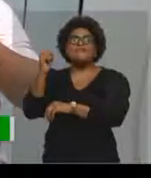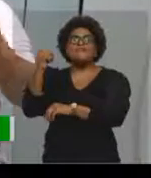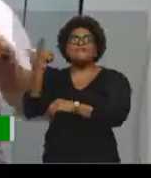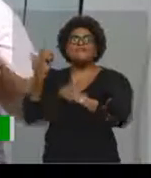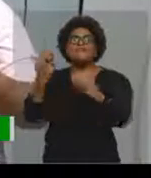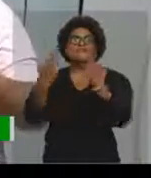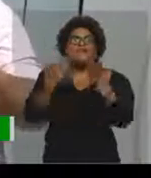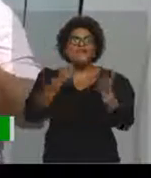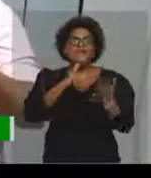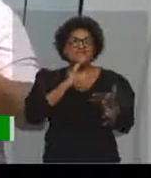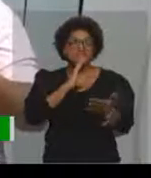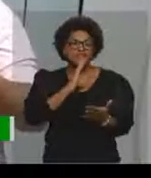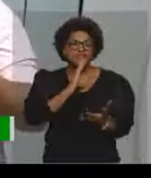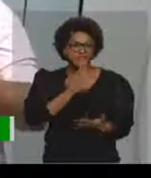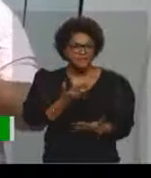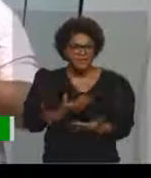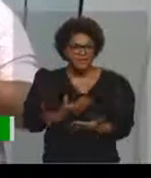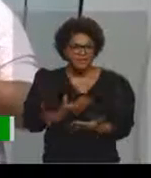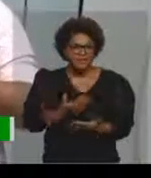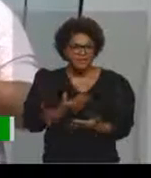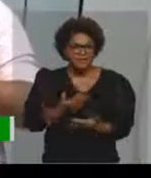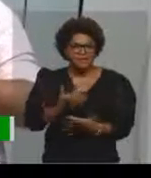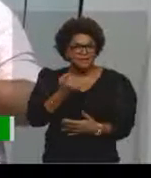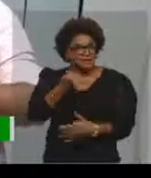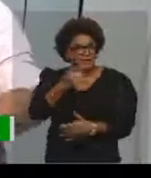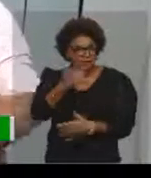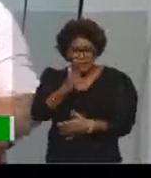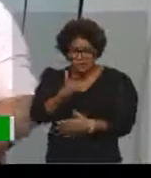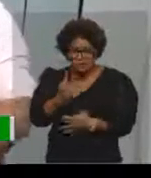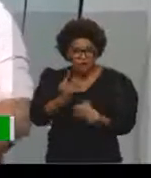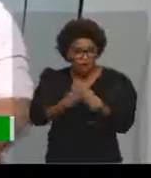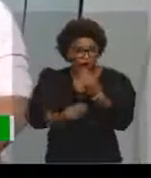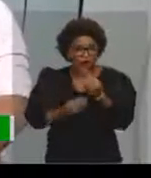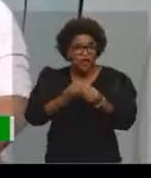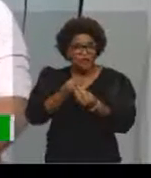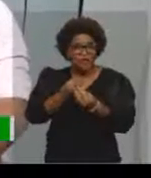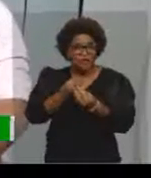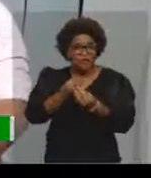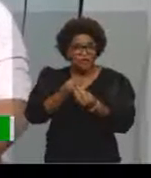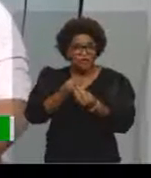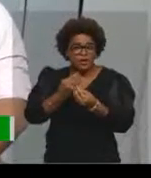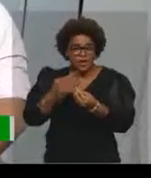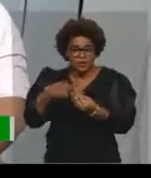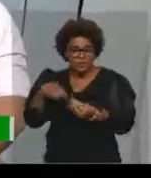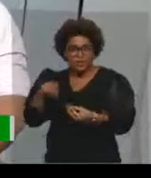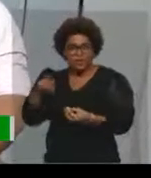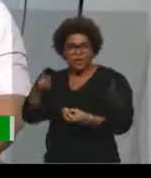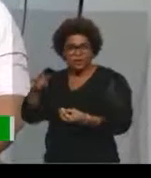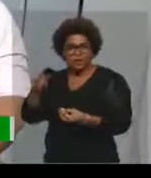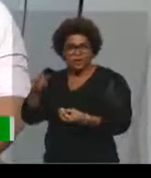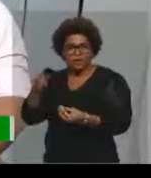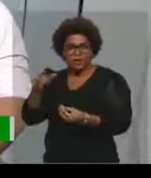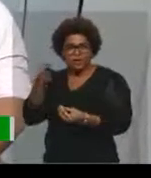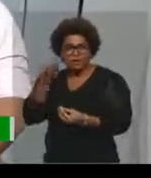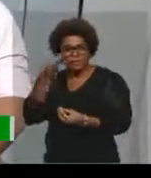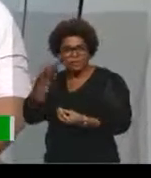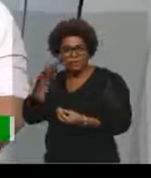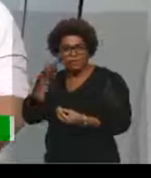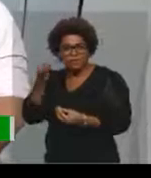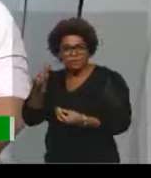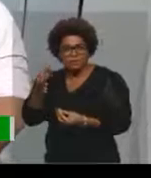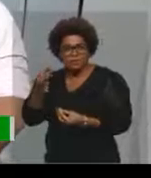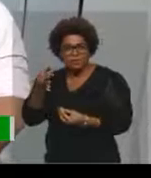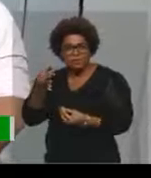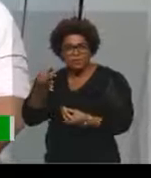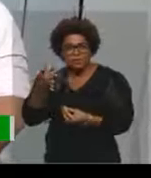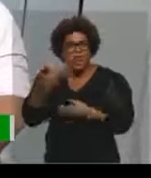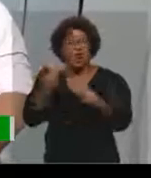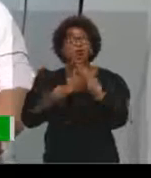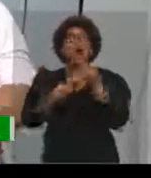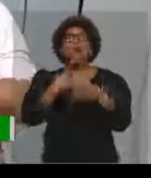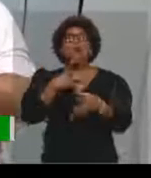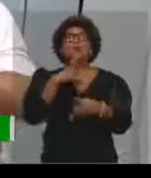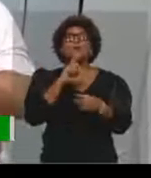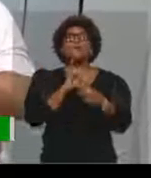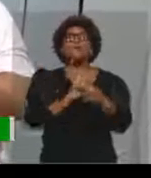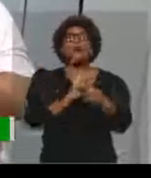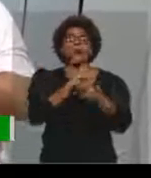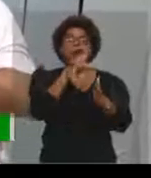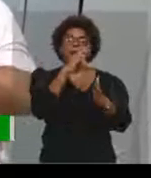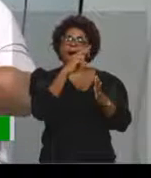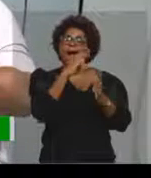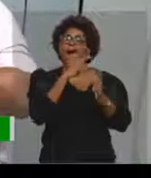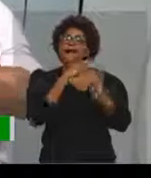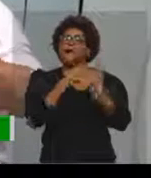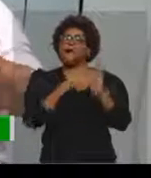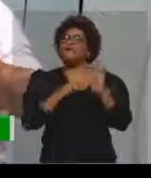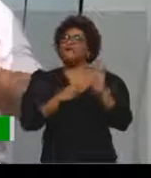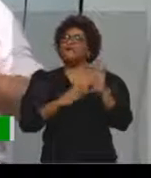Se nós não temos como estar ali presencialmente, a leitura ela permite que a gente construa e que a